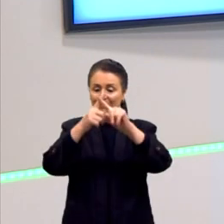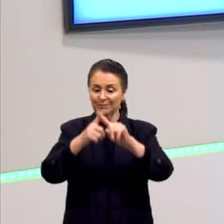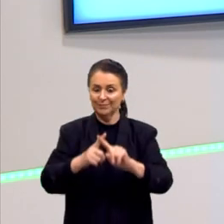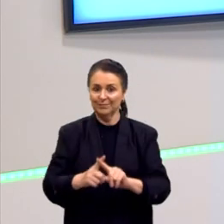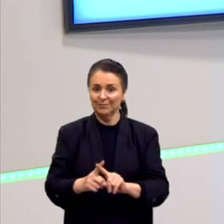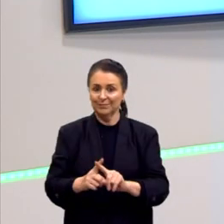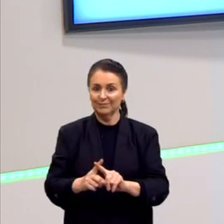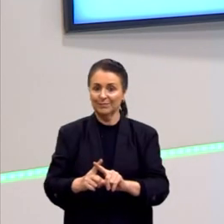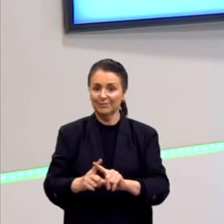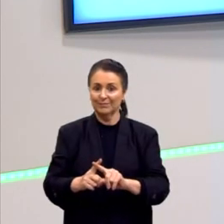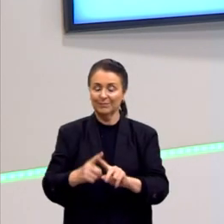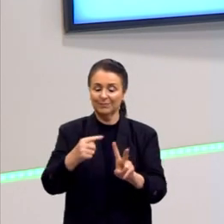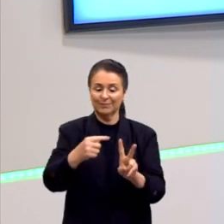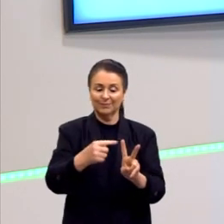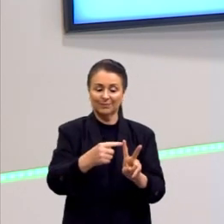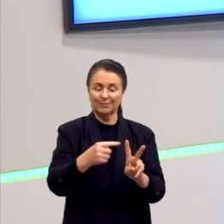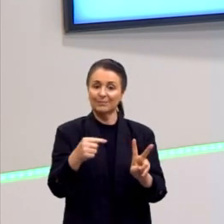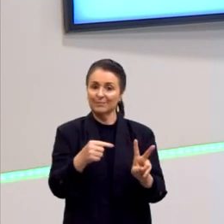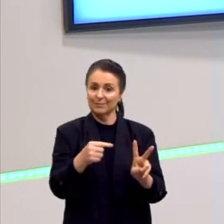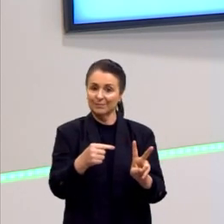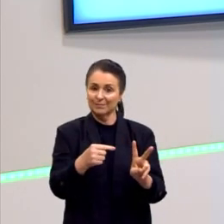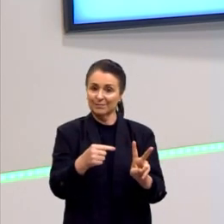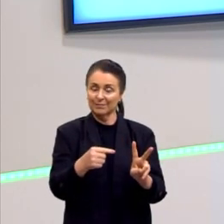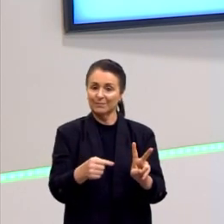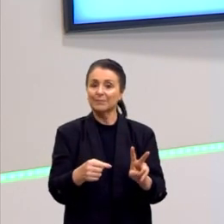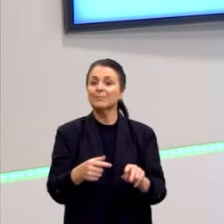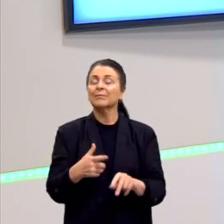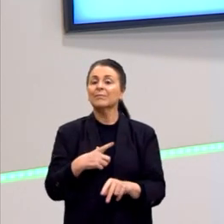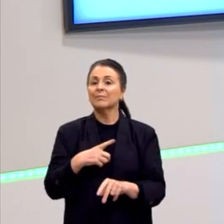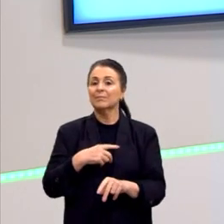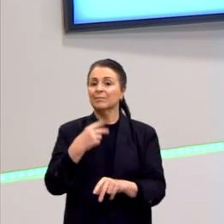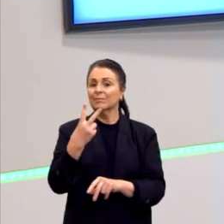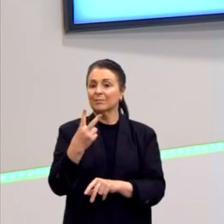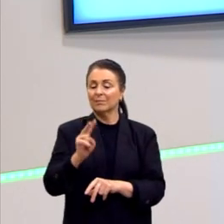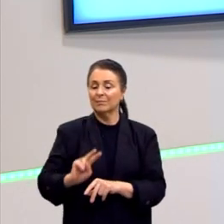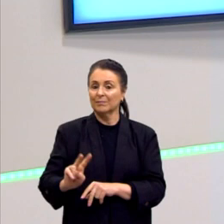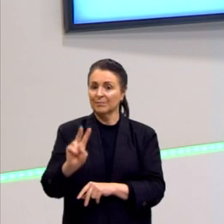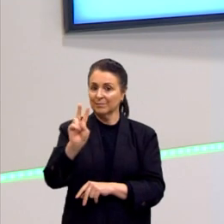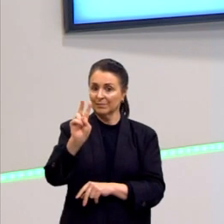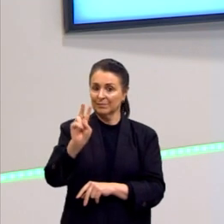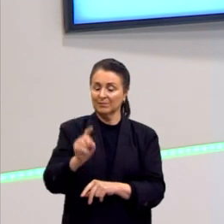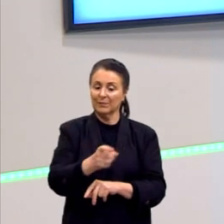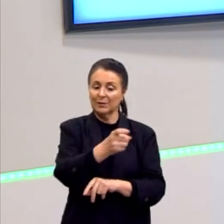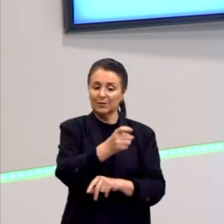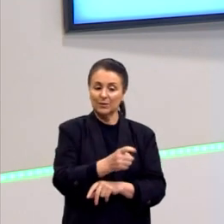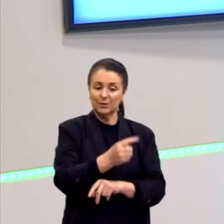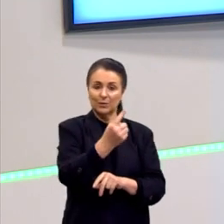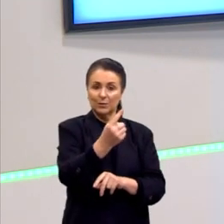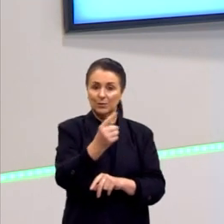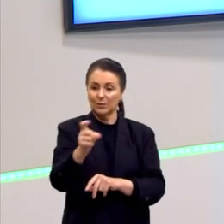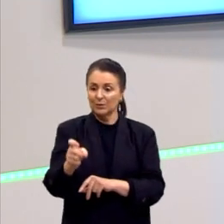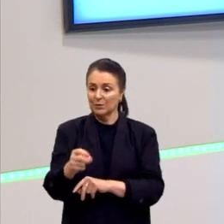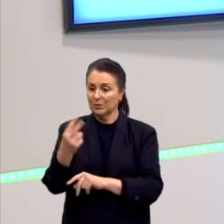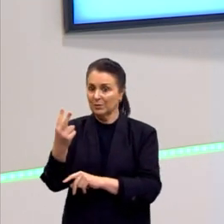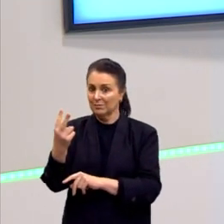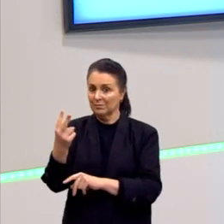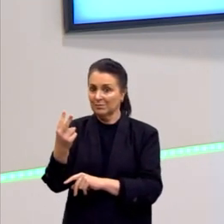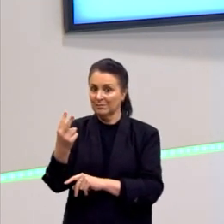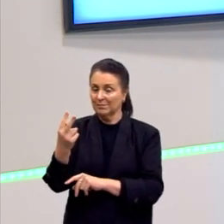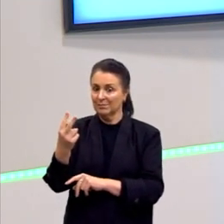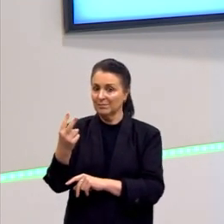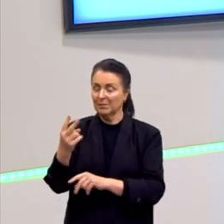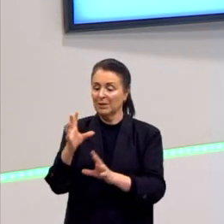entre as duas raízes então nós buscamos dois valores um valor para X1 e o valor para X2